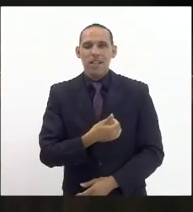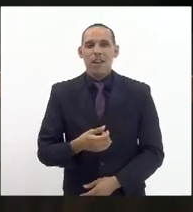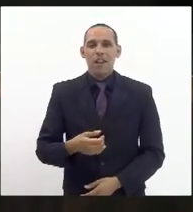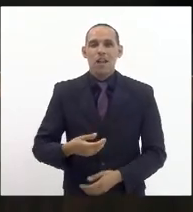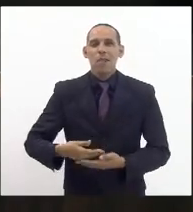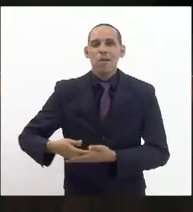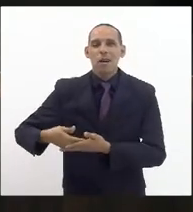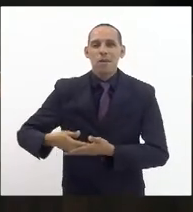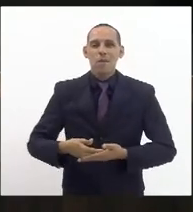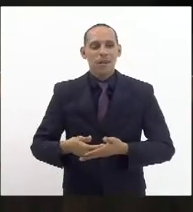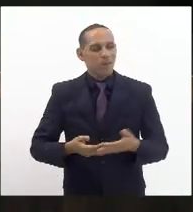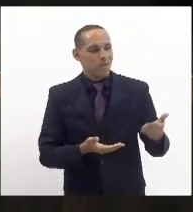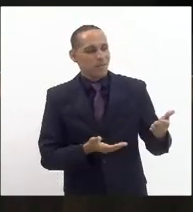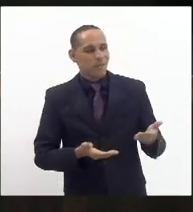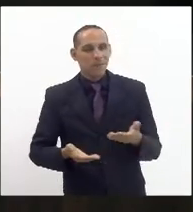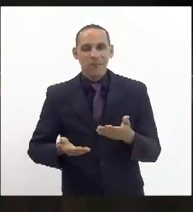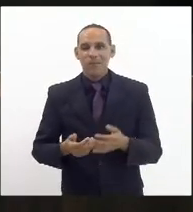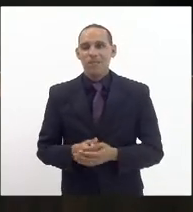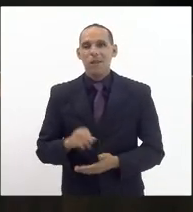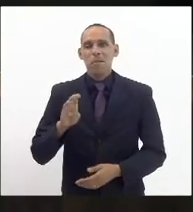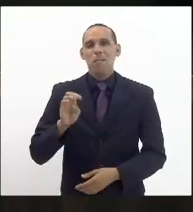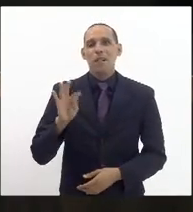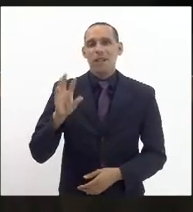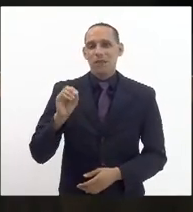Bebeto. Seja bem-vindo, meu irmão.